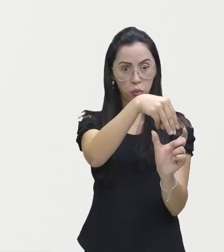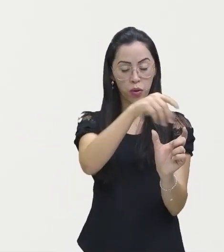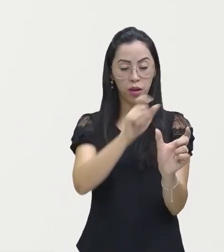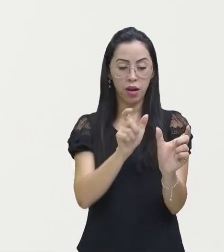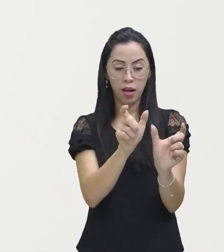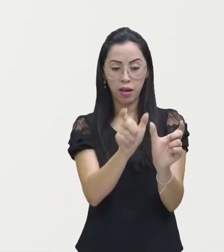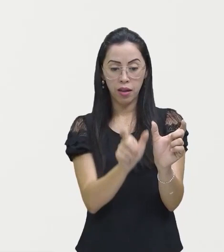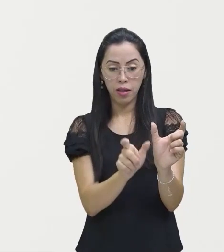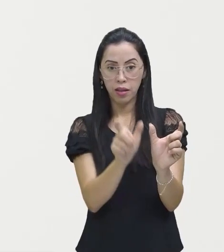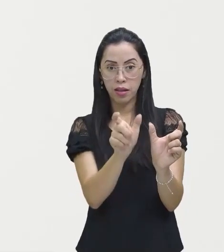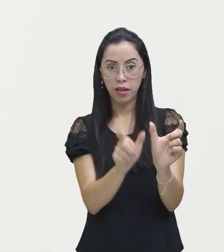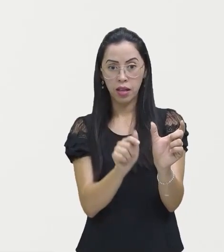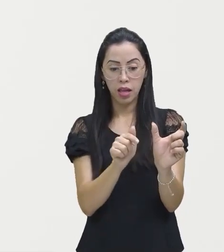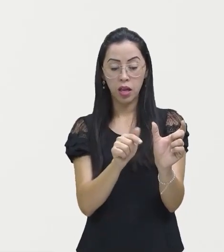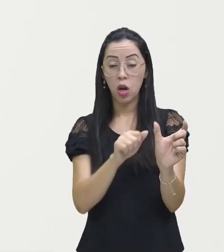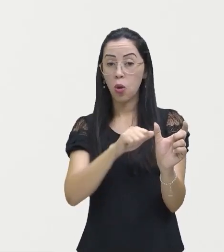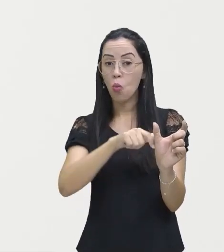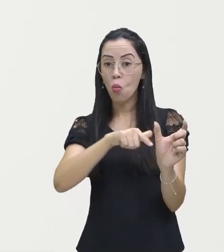veio